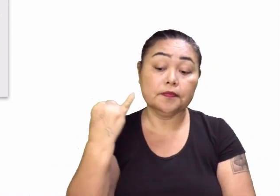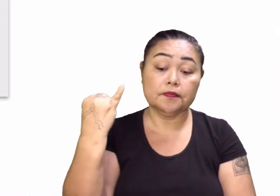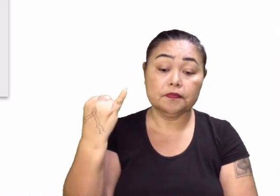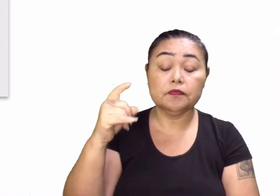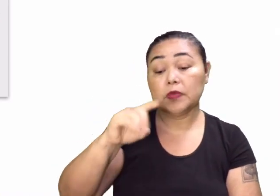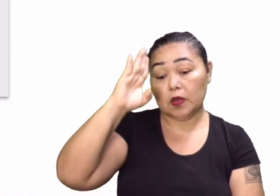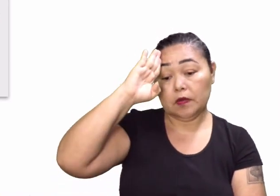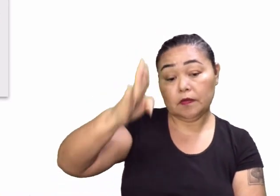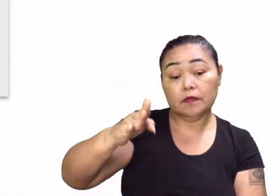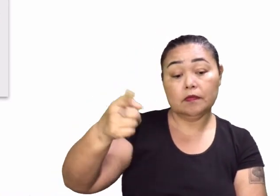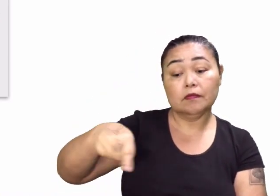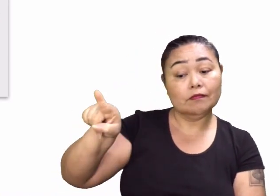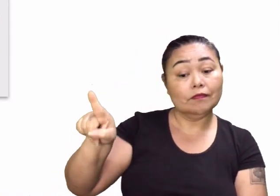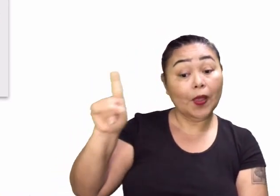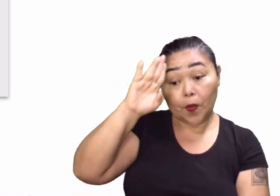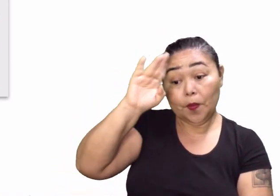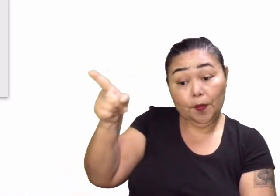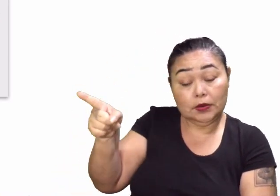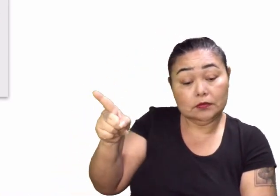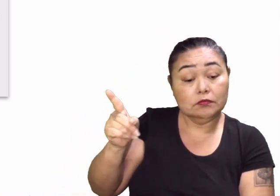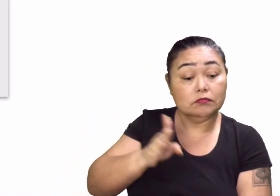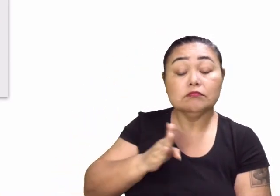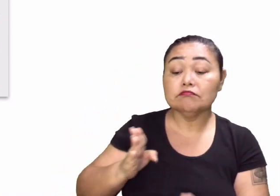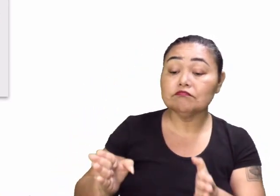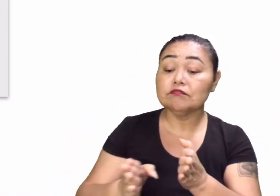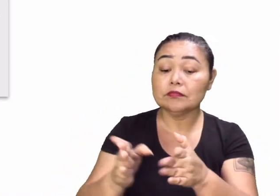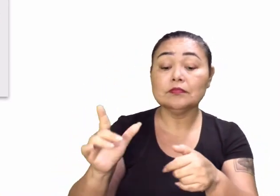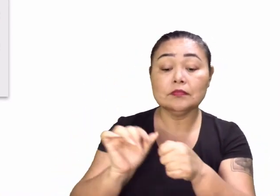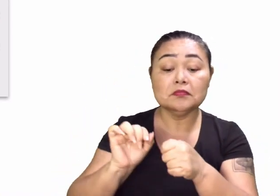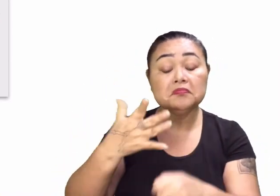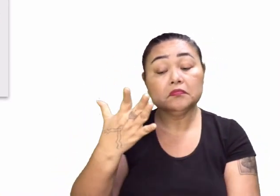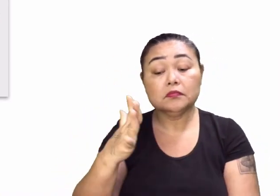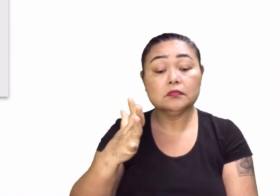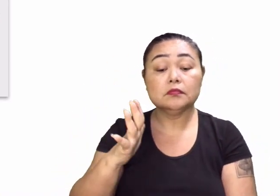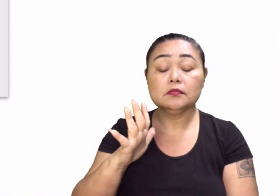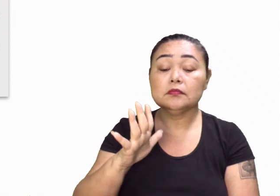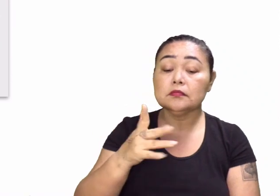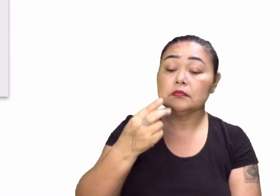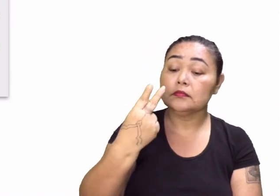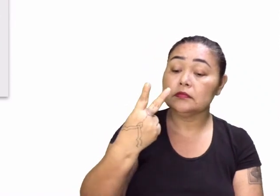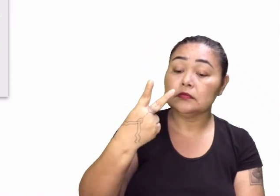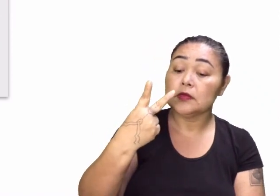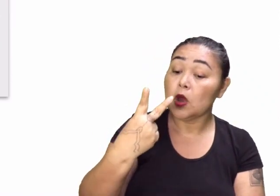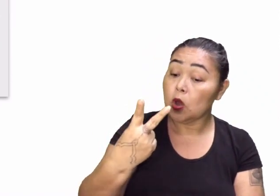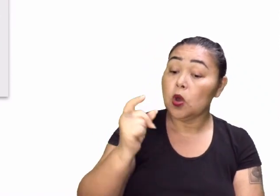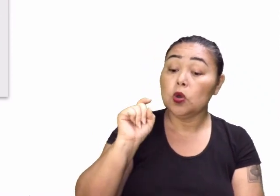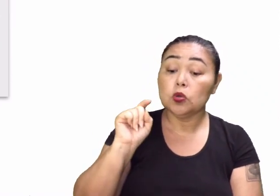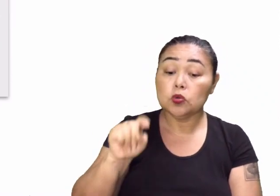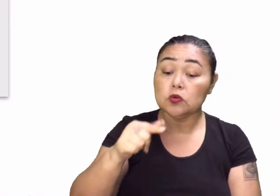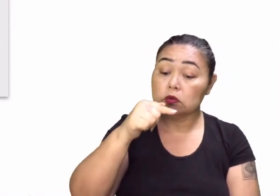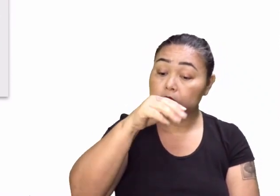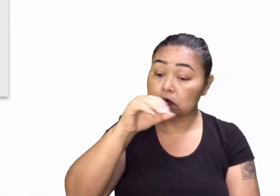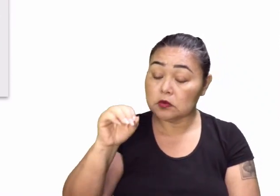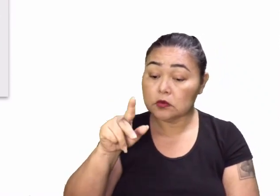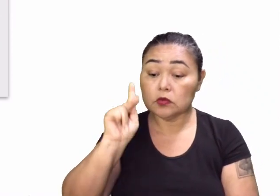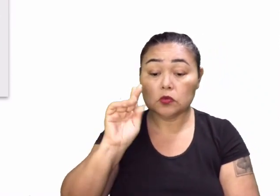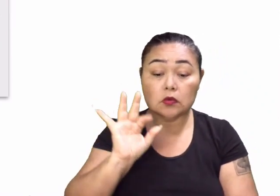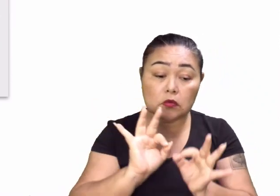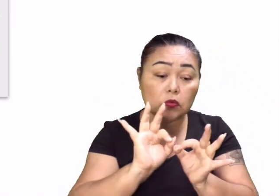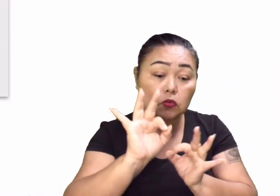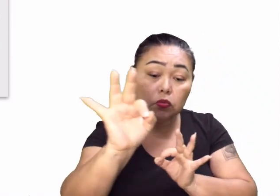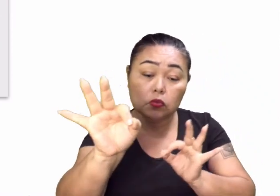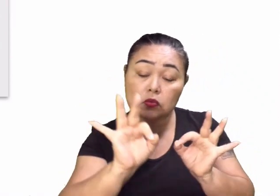principal curso de água da bacia, o Rio São Francisco. Exato. Ele tem cerca de 2.700 quilômetros de extensão